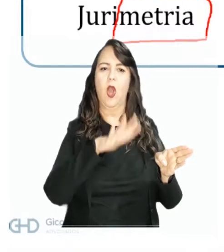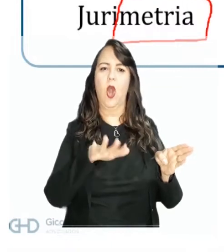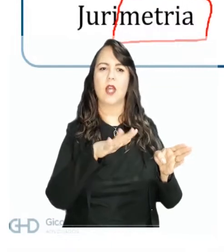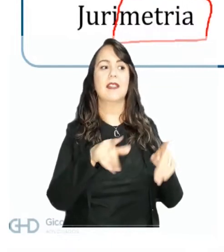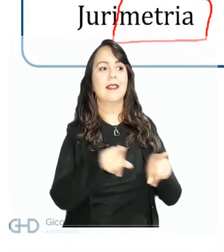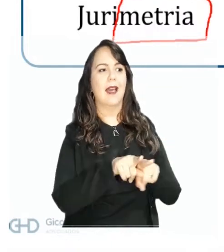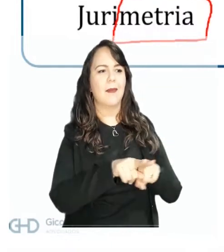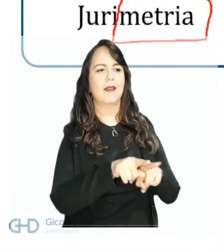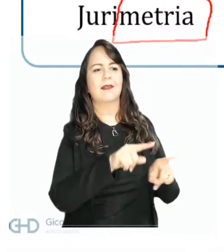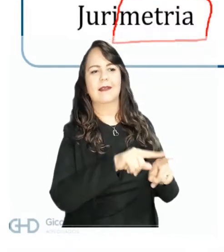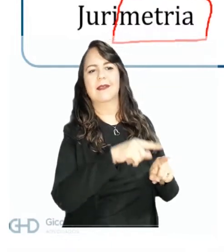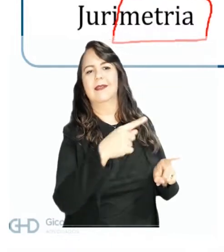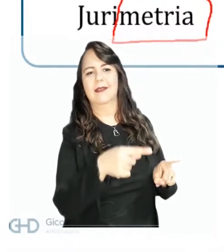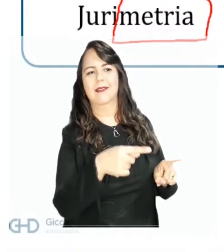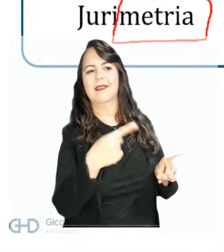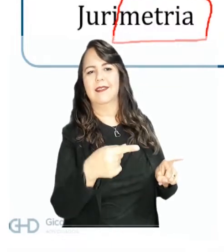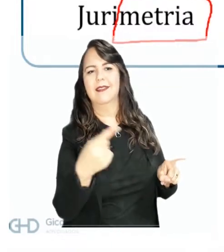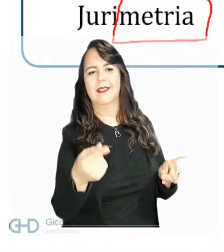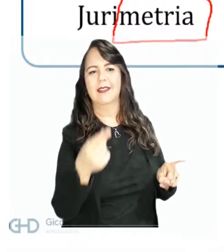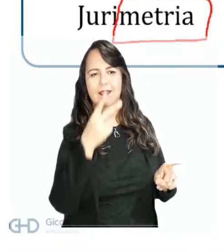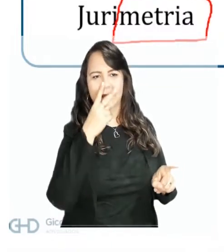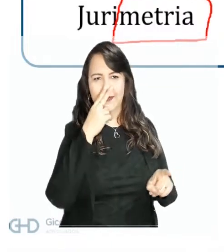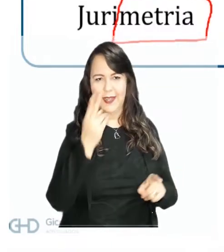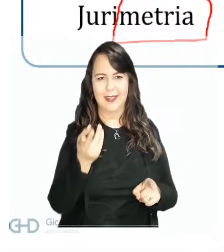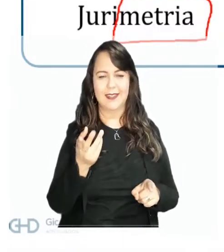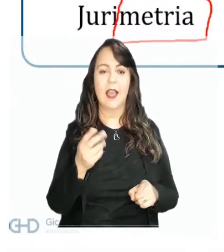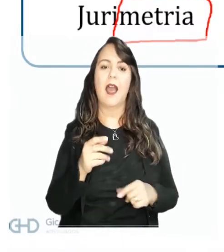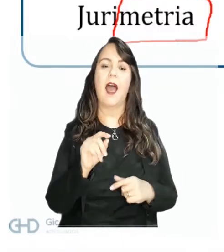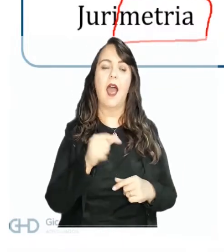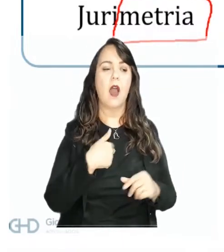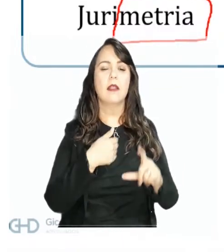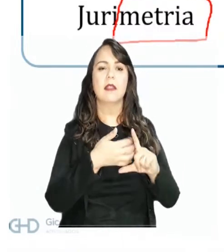de causalidade, não é esta variável que causa esta.